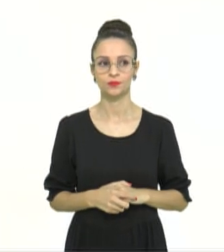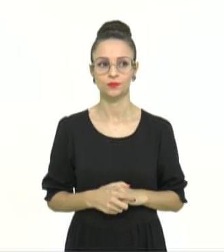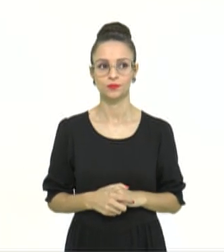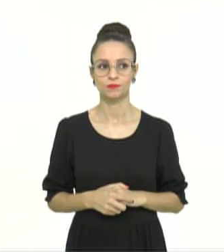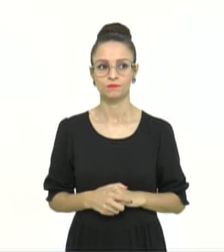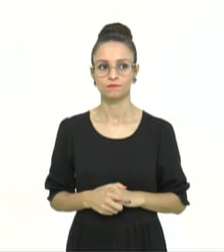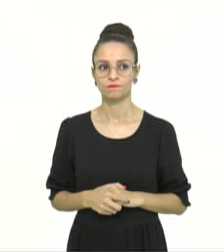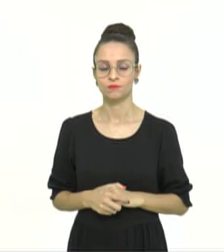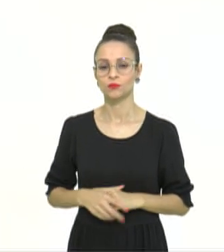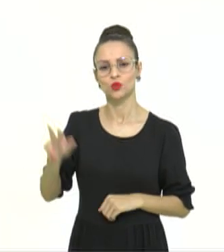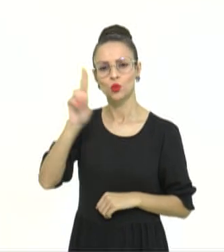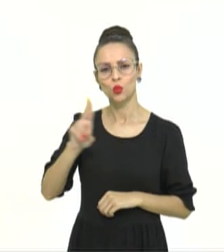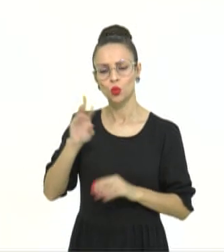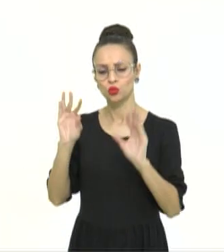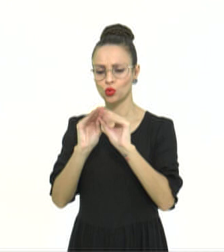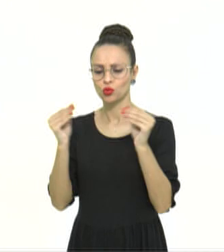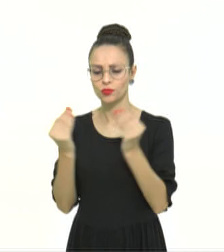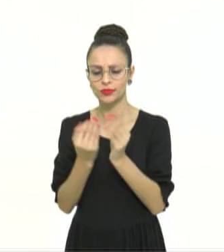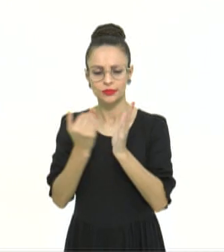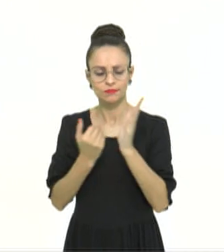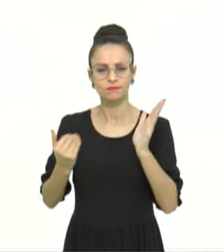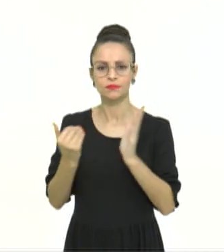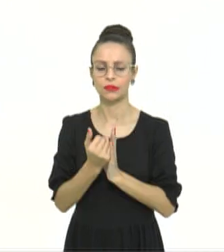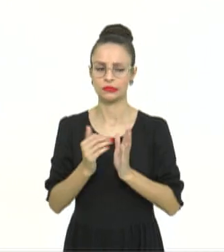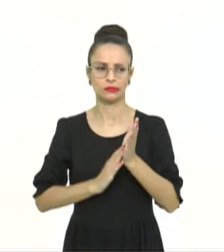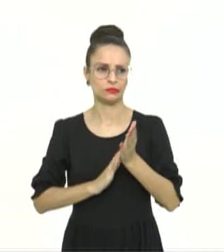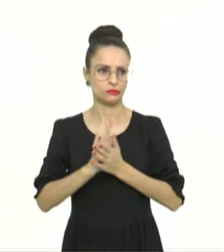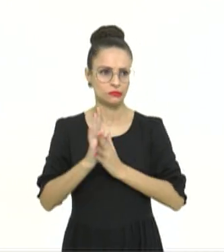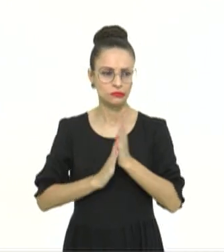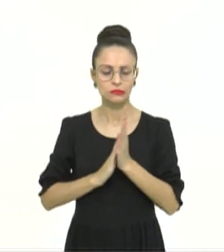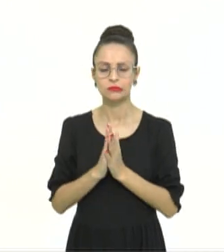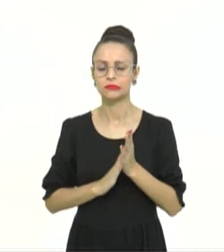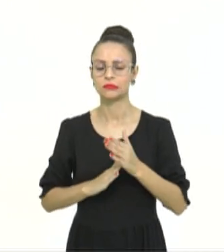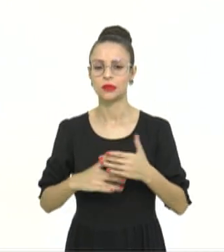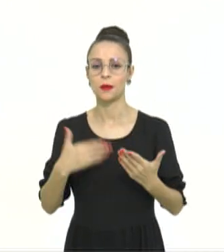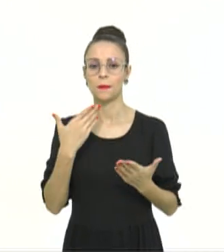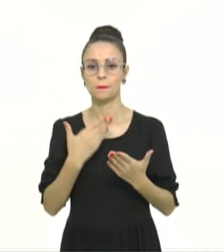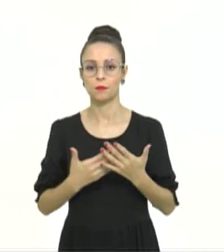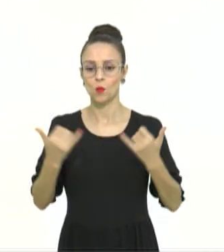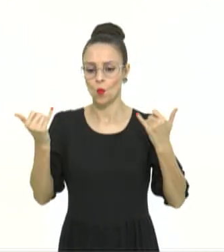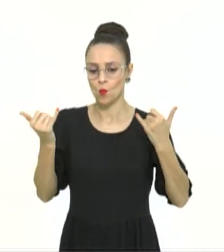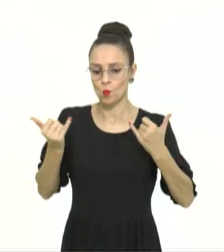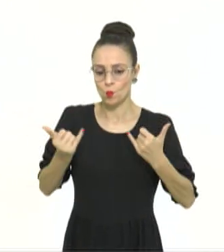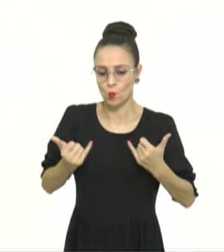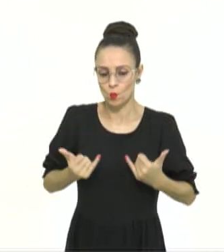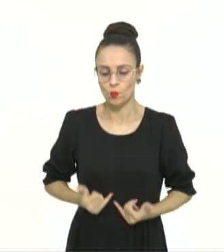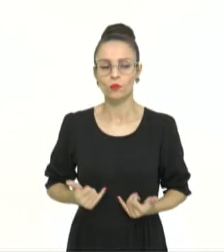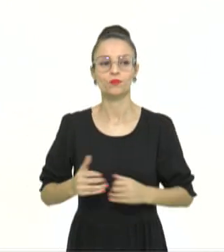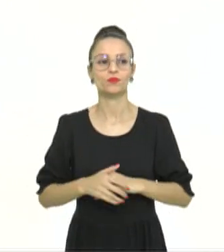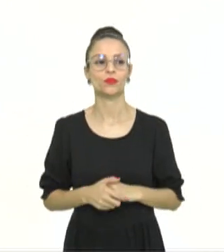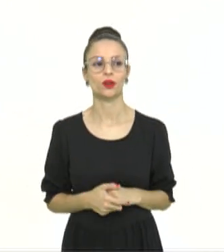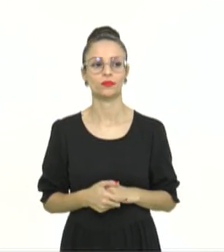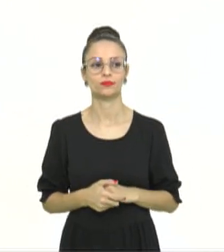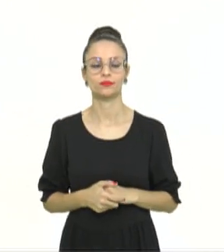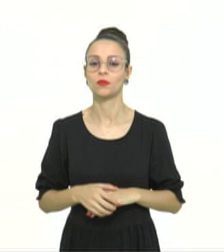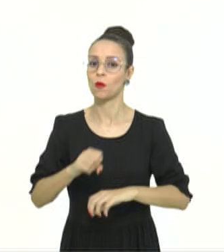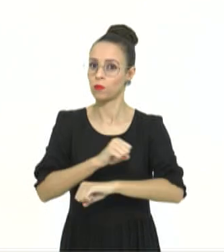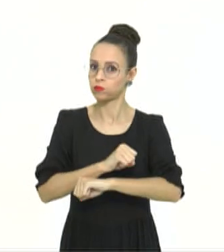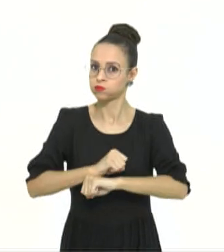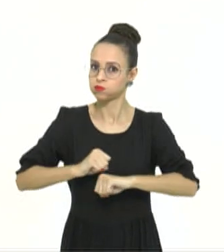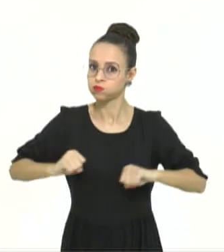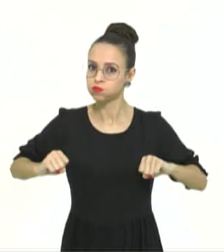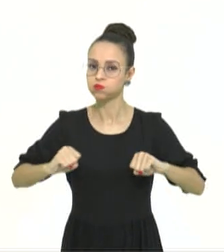diversas substâncias, ansiedade, a perda de peso de maneira extrema, a